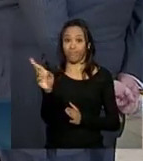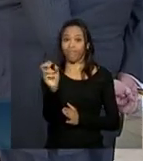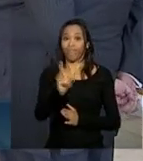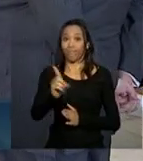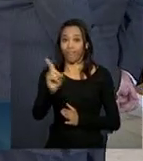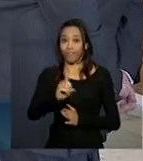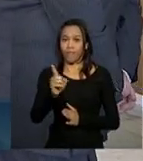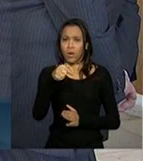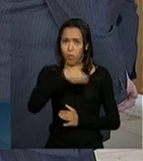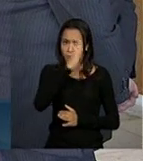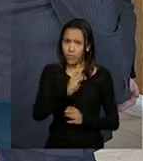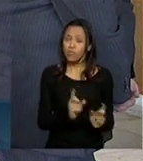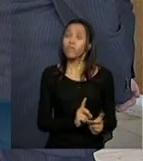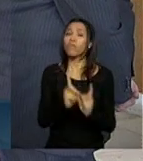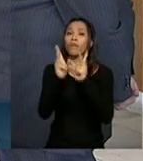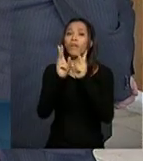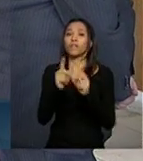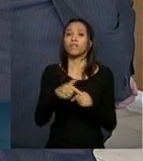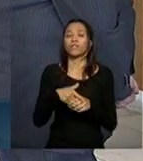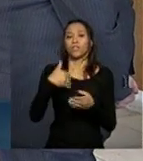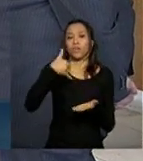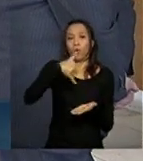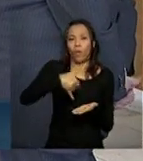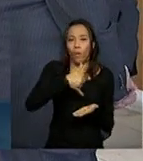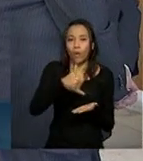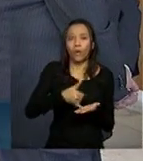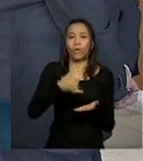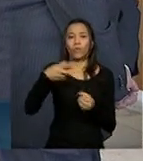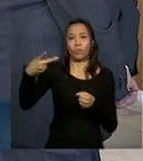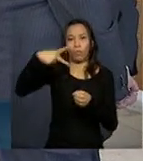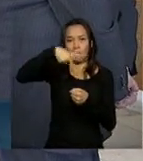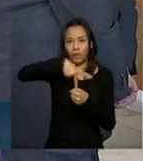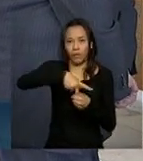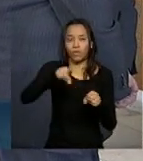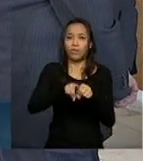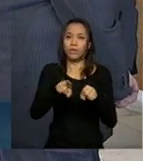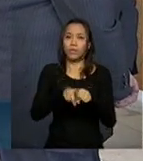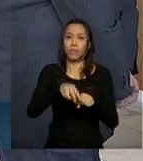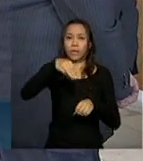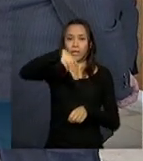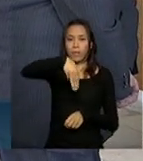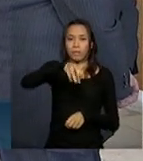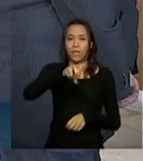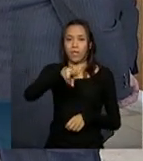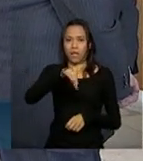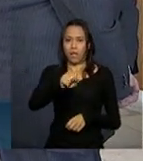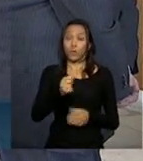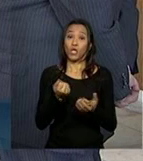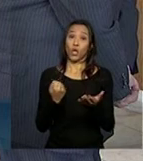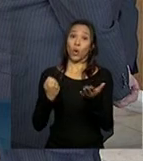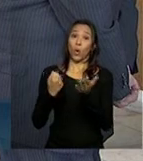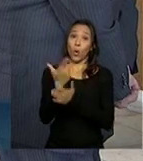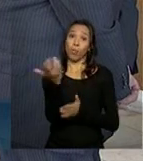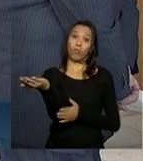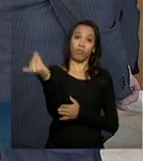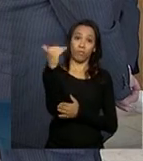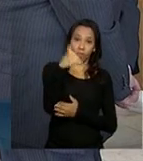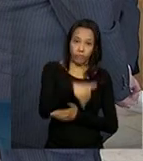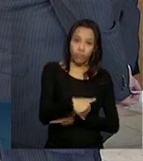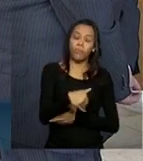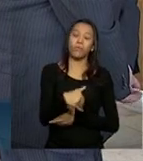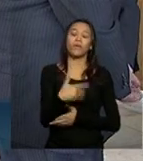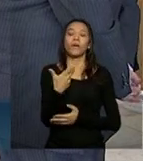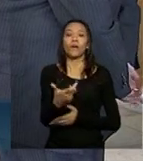principalmente produtos como óleo bruto de petróleo e minério de ferro. E compra da Índia principalmente